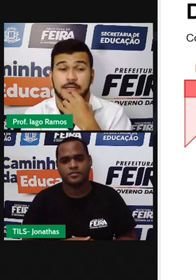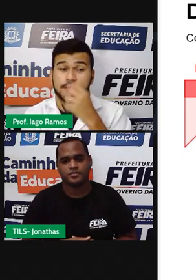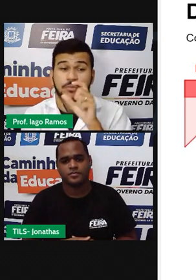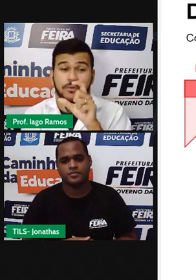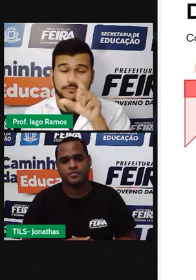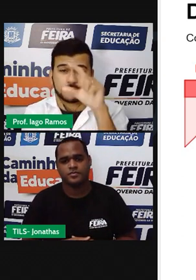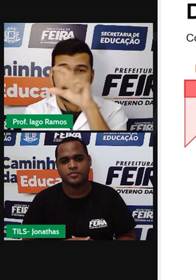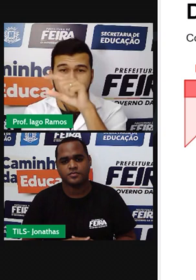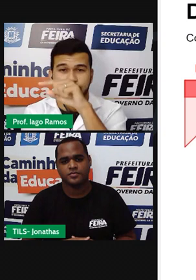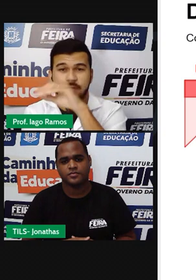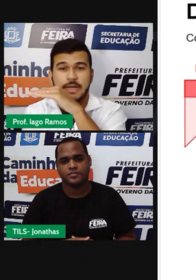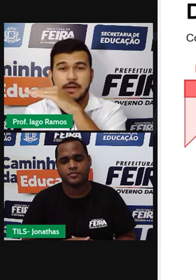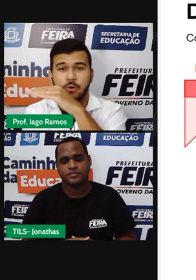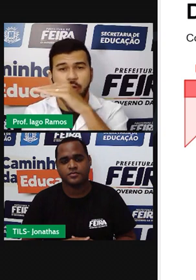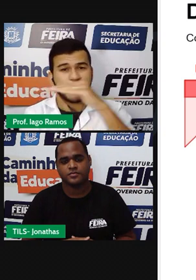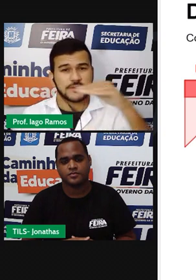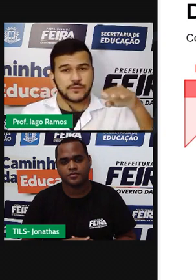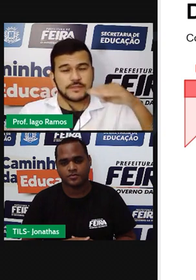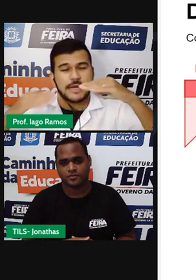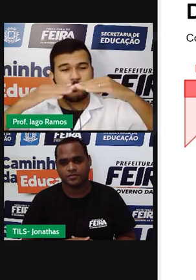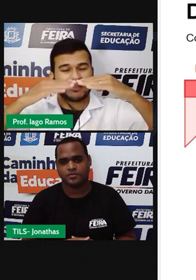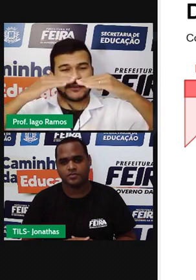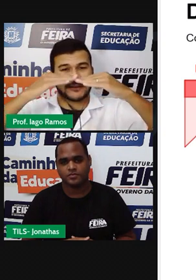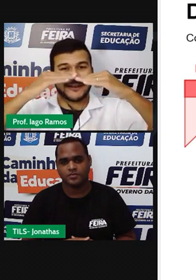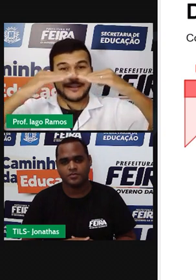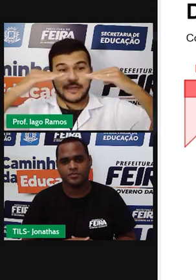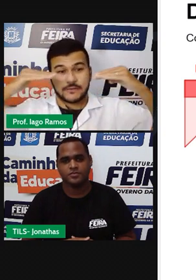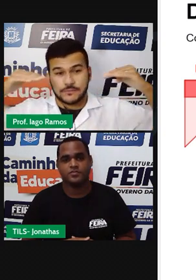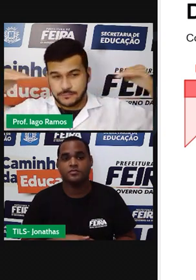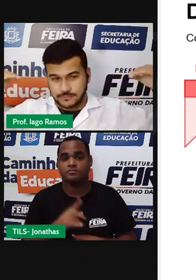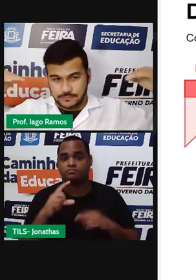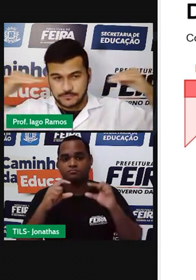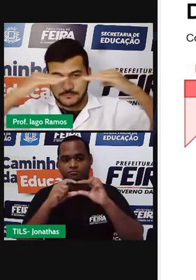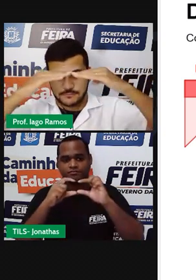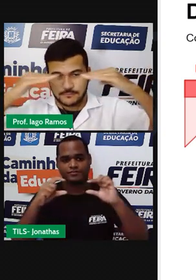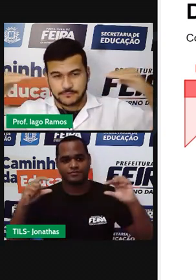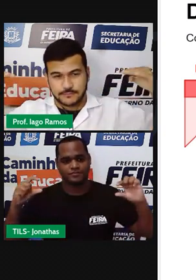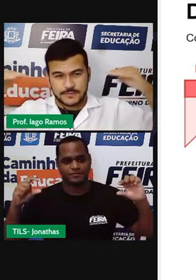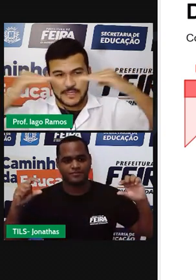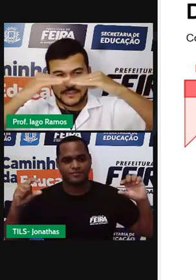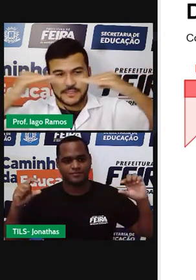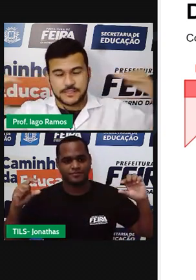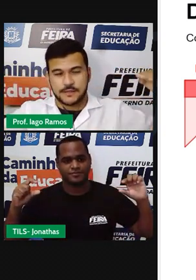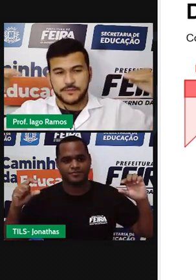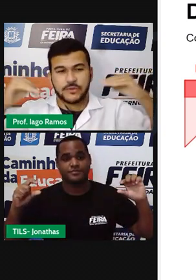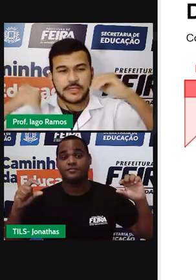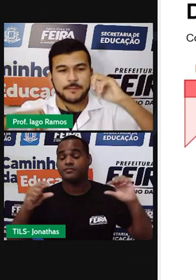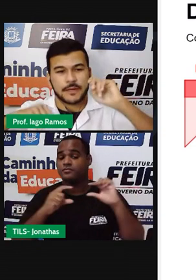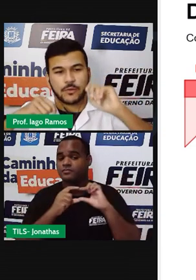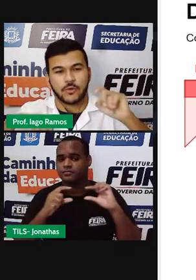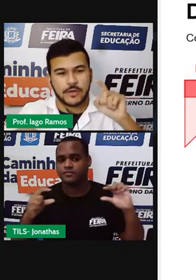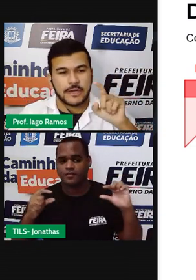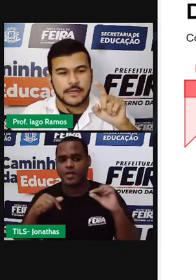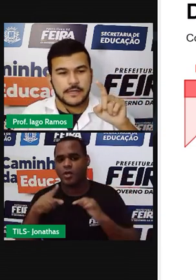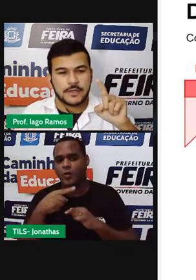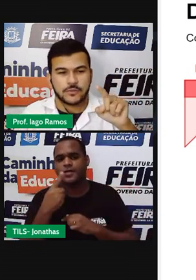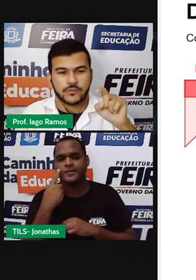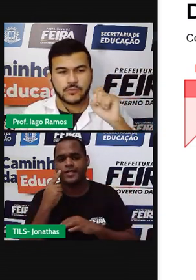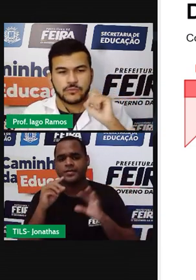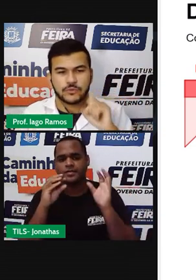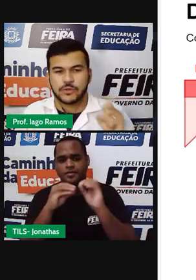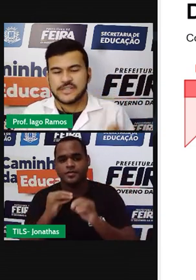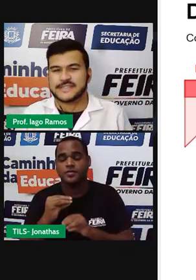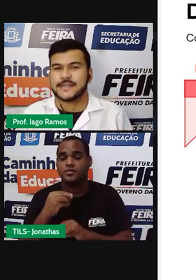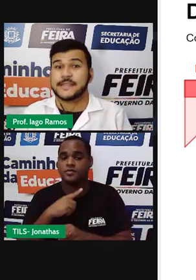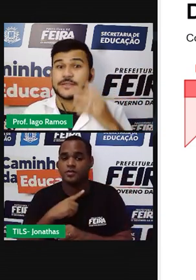é bom na horizontal assim deitado e a gente já viu que dá para colocar